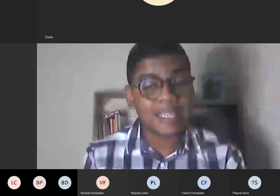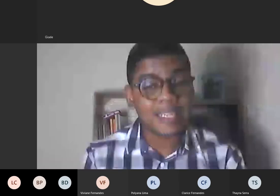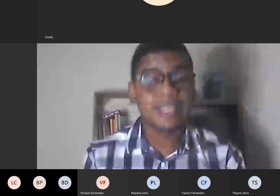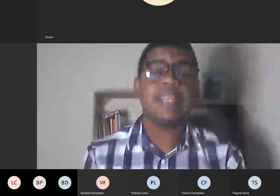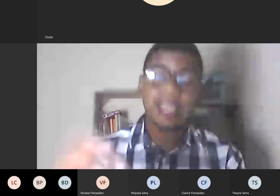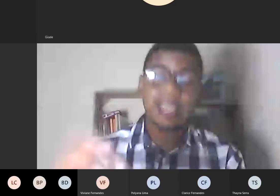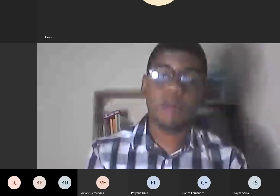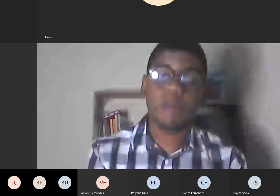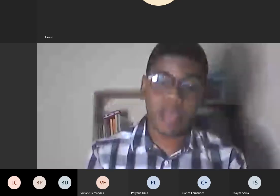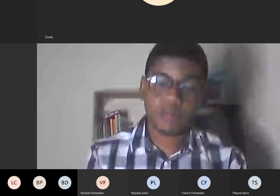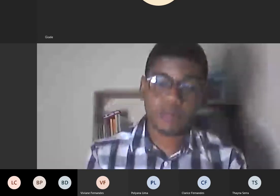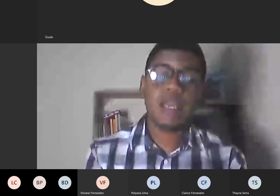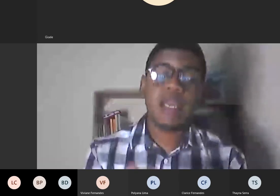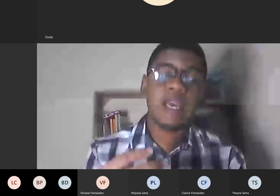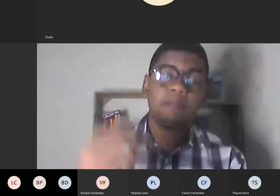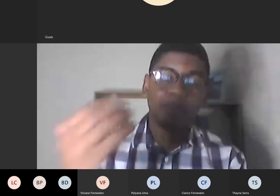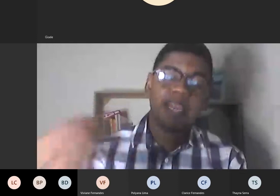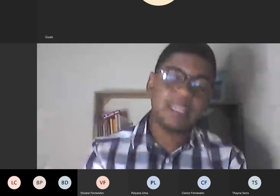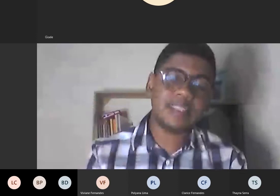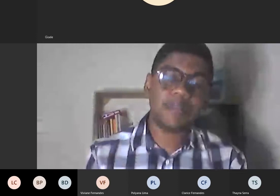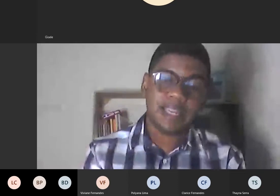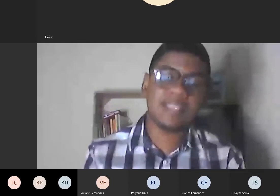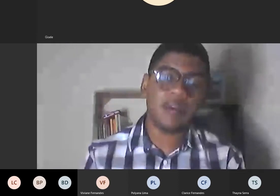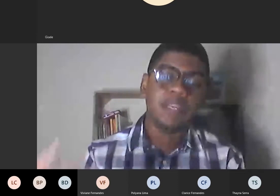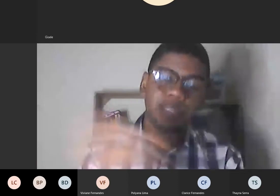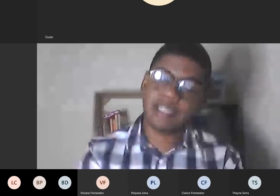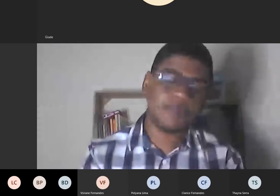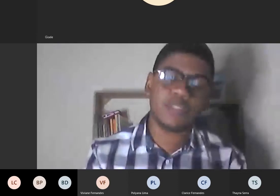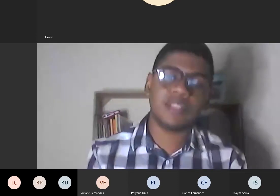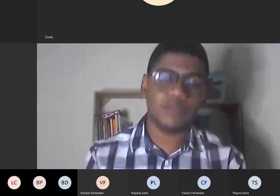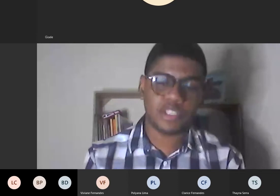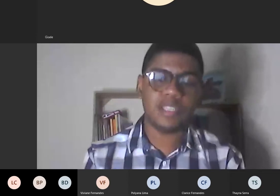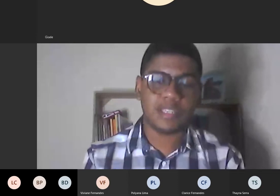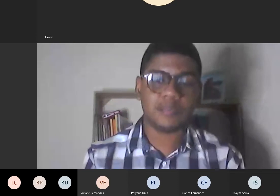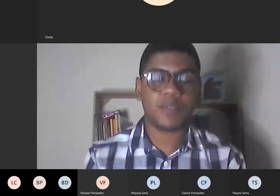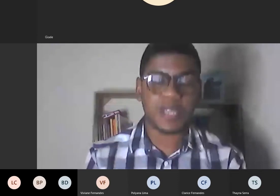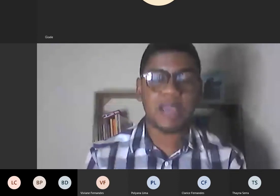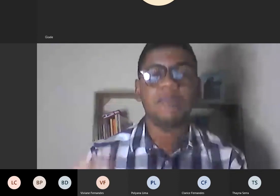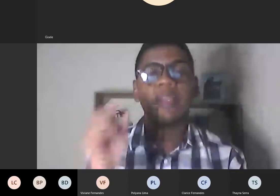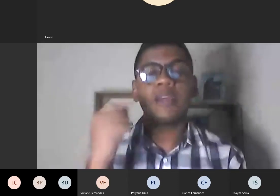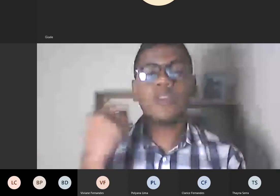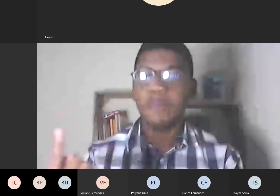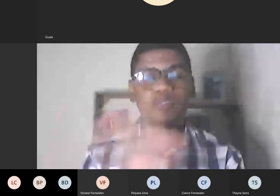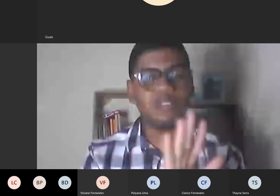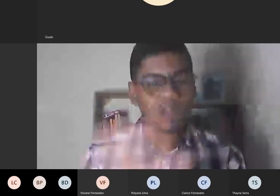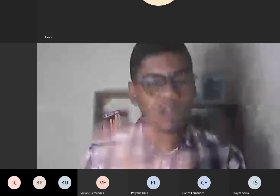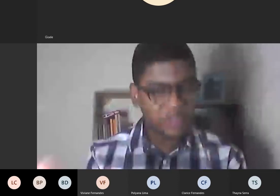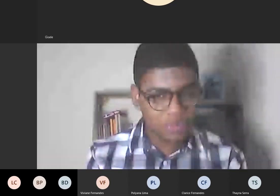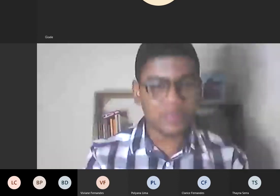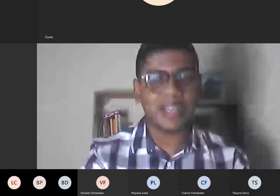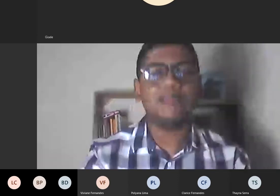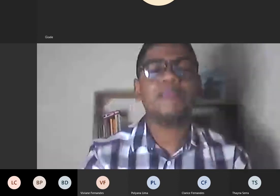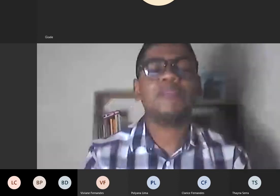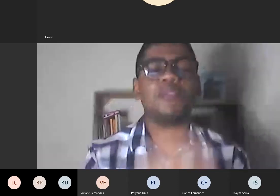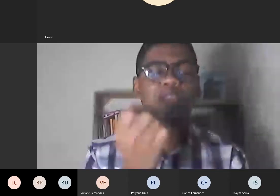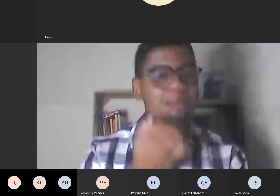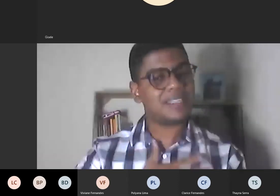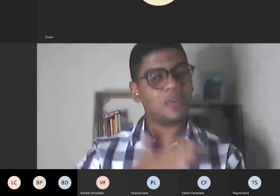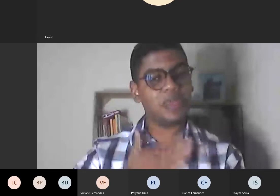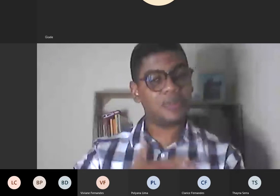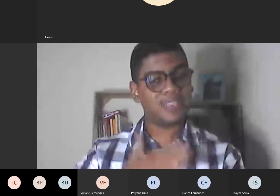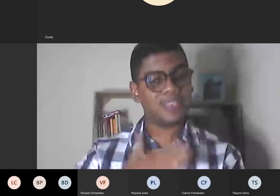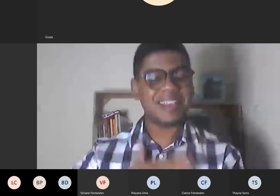sendo dada naquele momento para aquele sinal que as pessoas estão utilizando, ok? No primeiro vídeo eu não estou, então